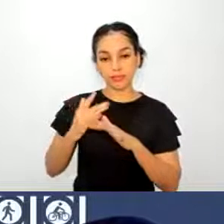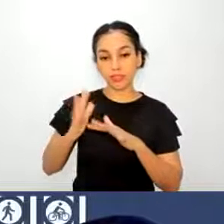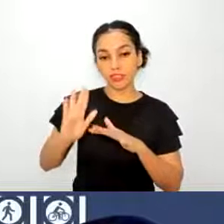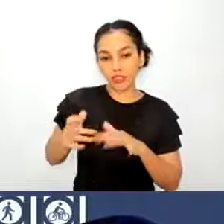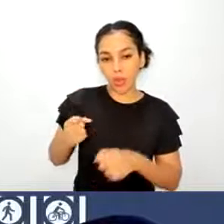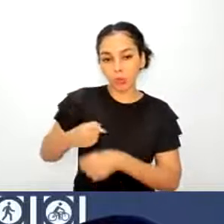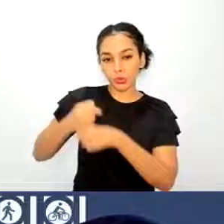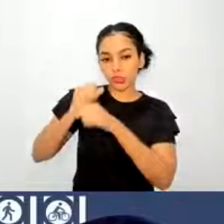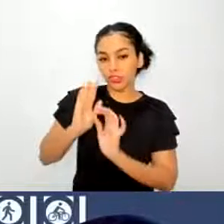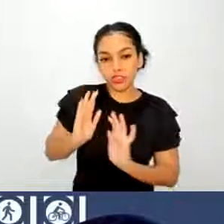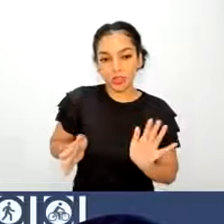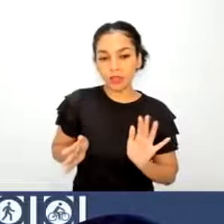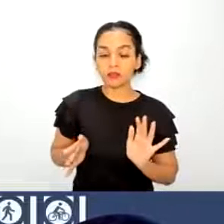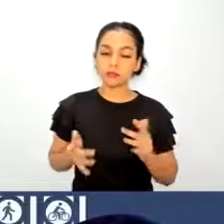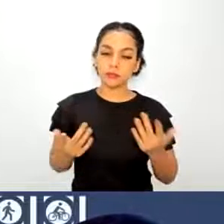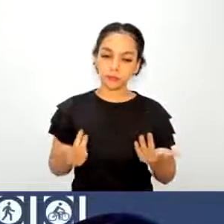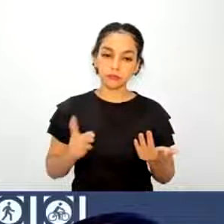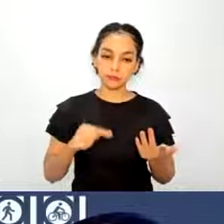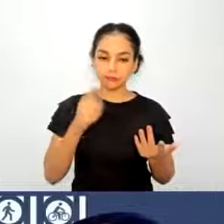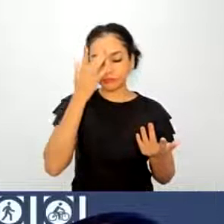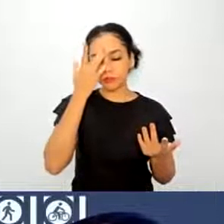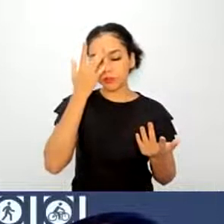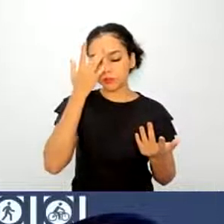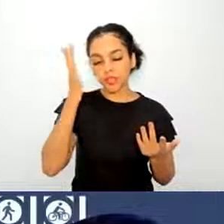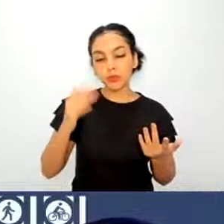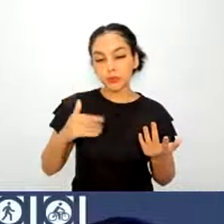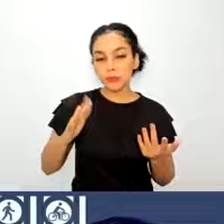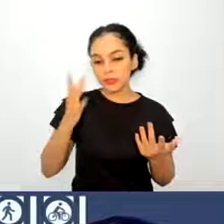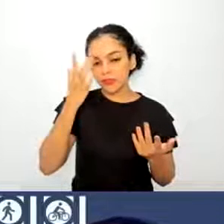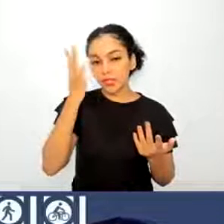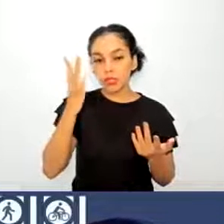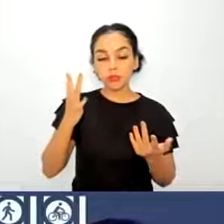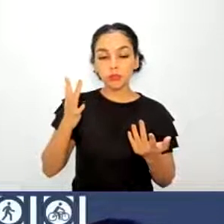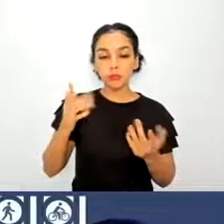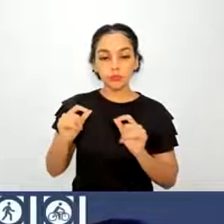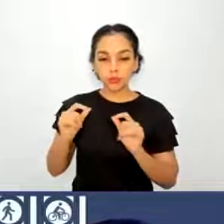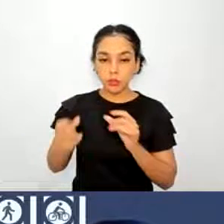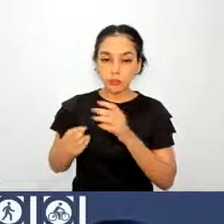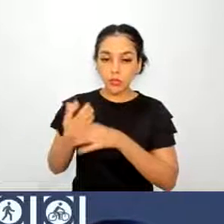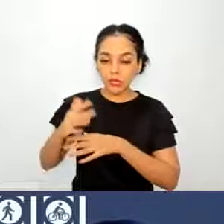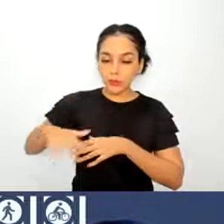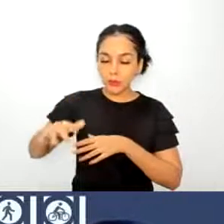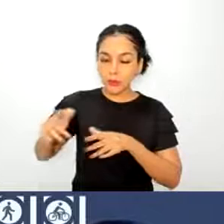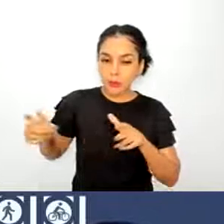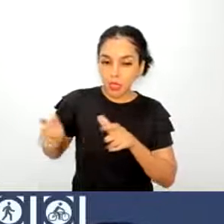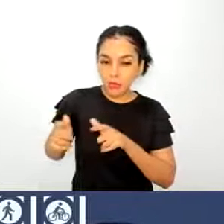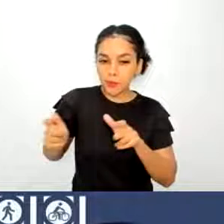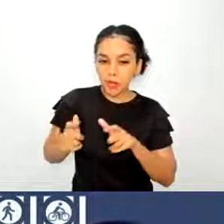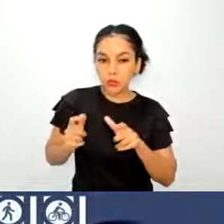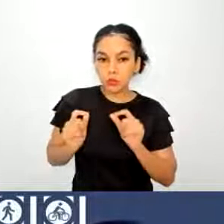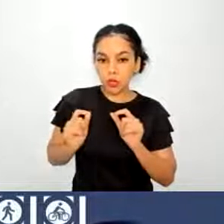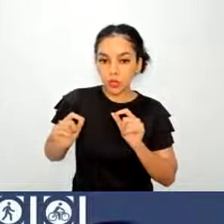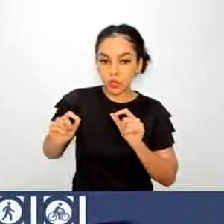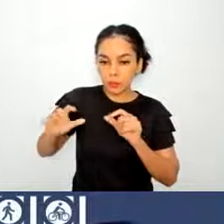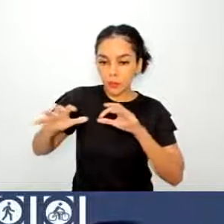Então, assim, é mais fácil você criar pequenos espaços livres que, somados, gerariam a mesma